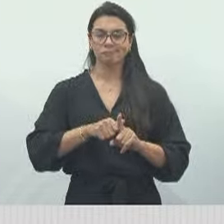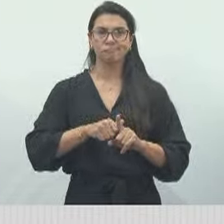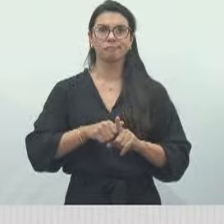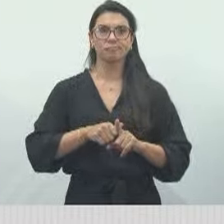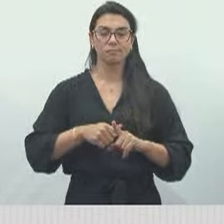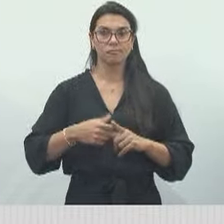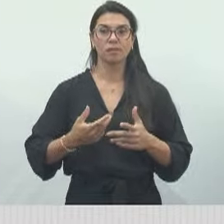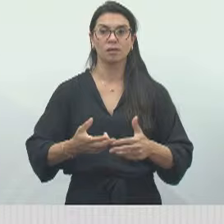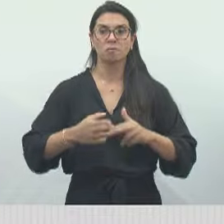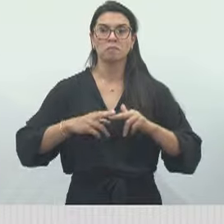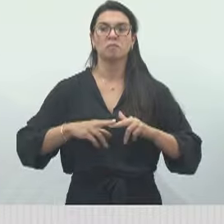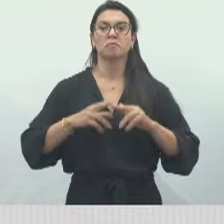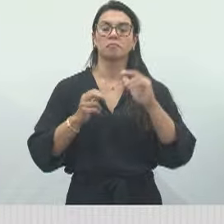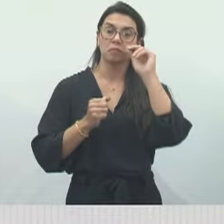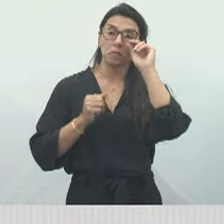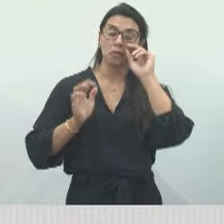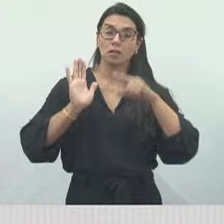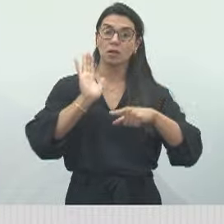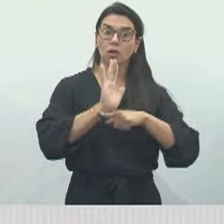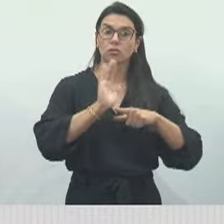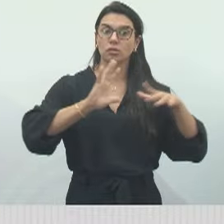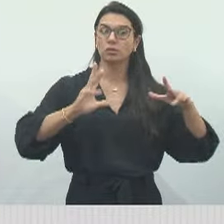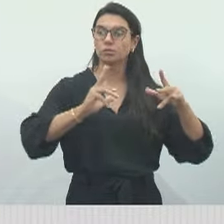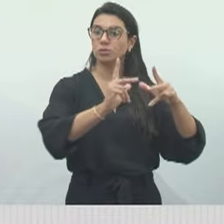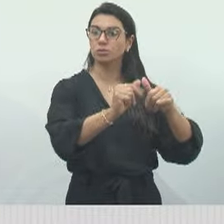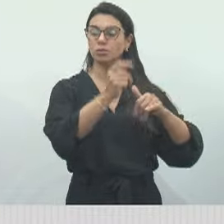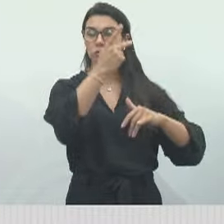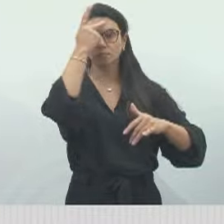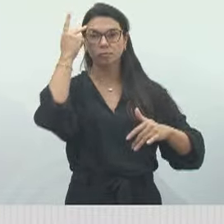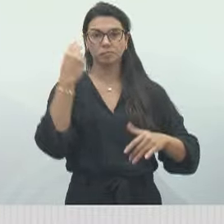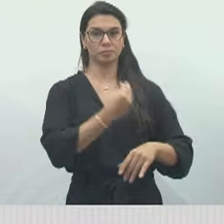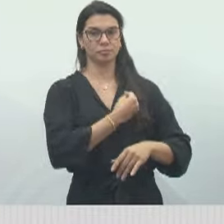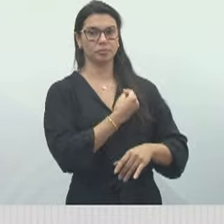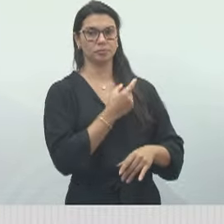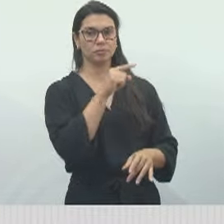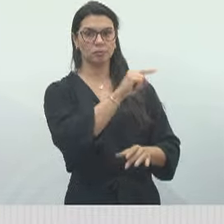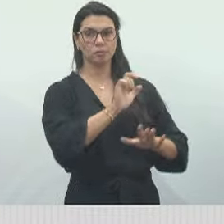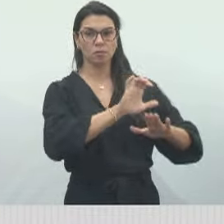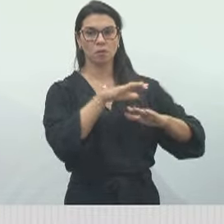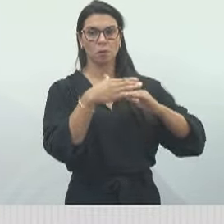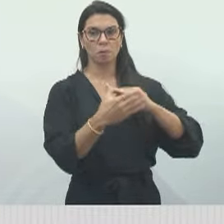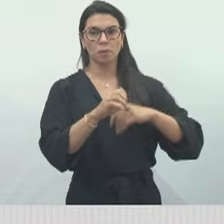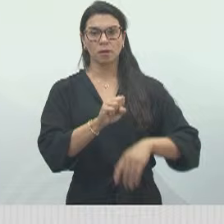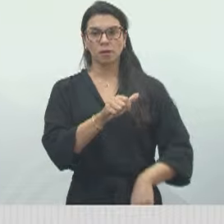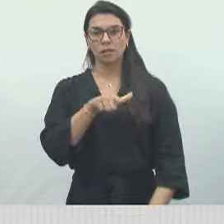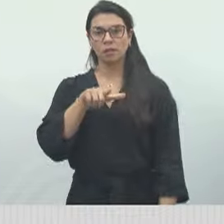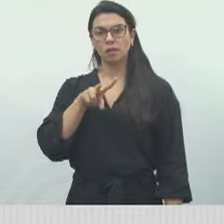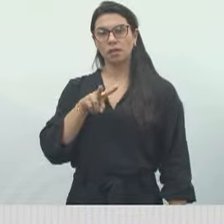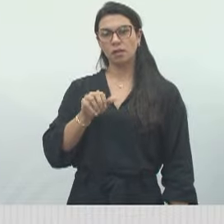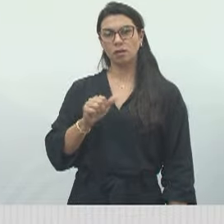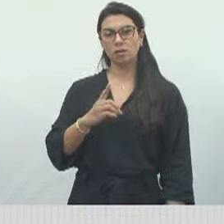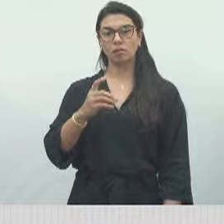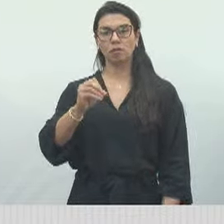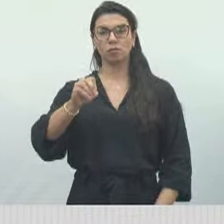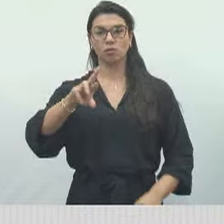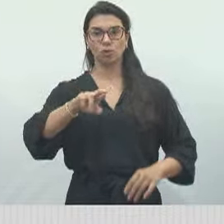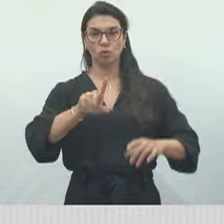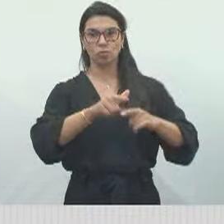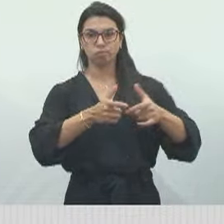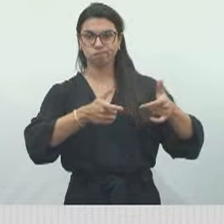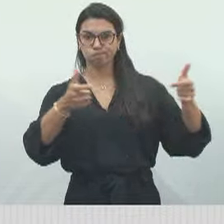e assim beneficiando toda aquela comunidade, porque a cidade de Salvador hoje é muito grande,